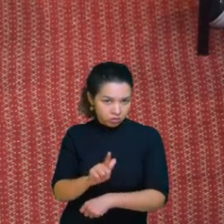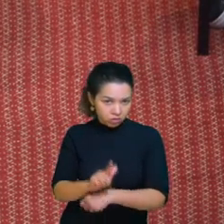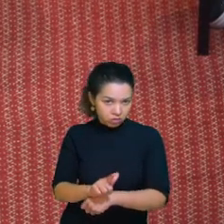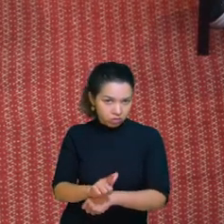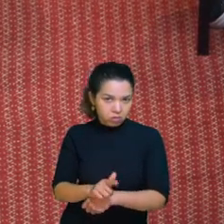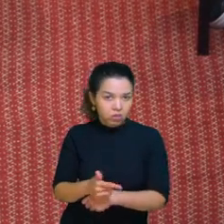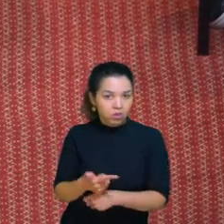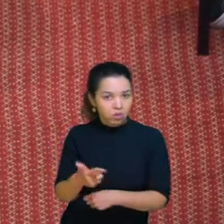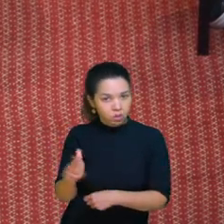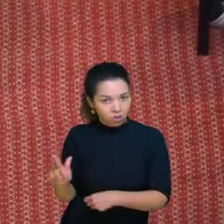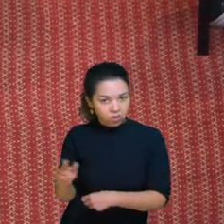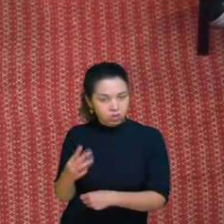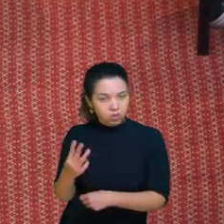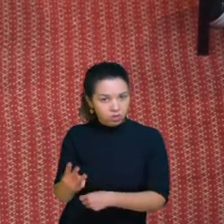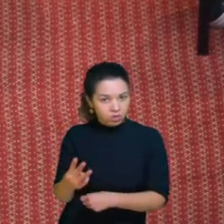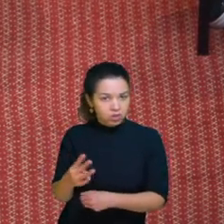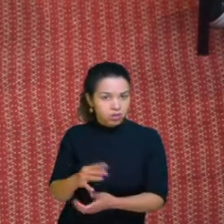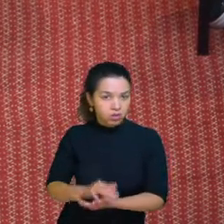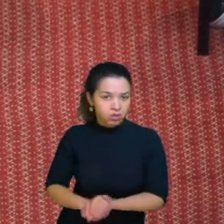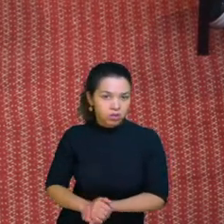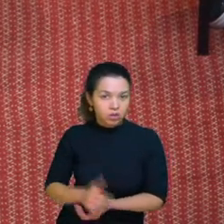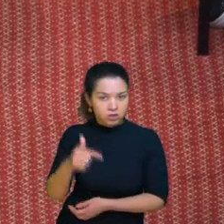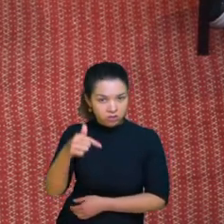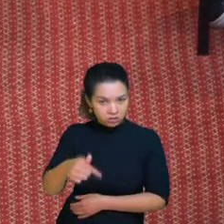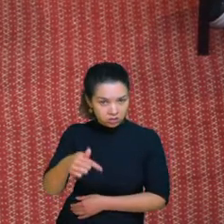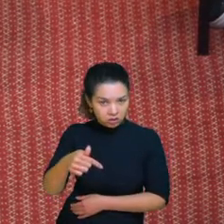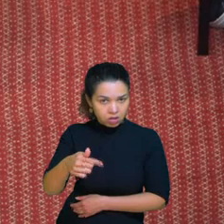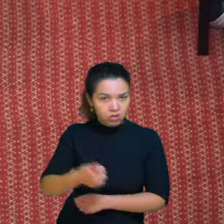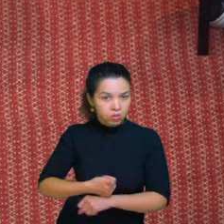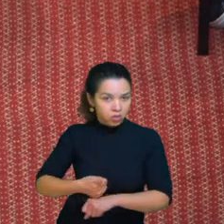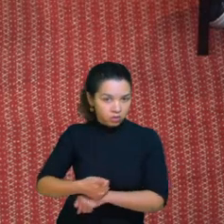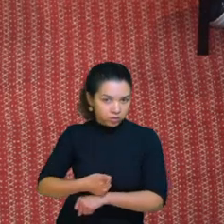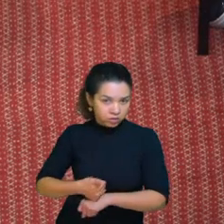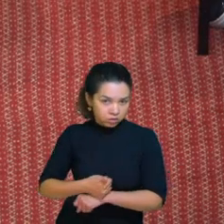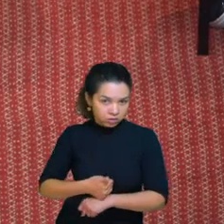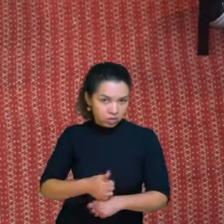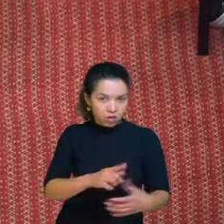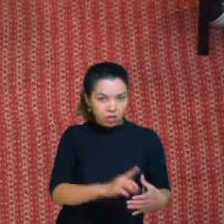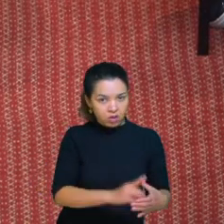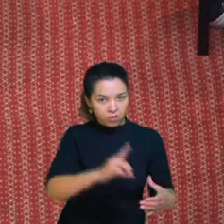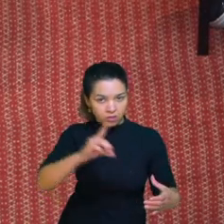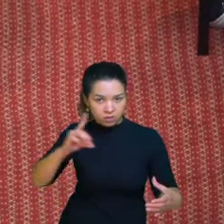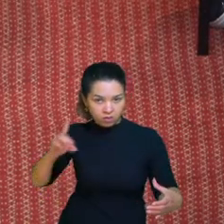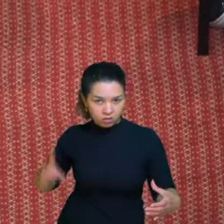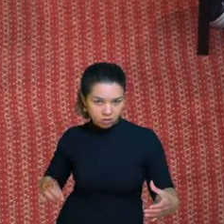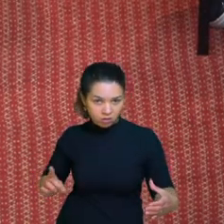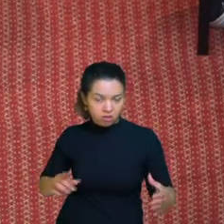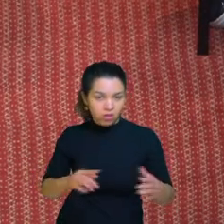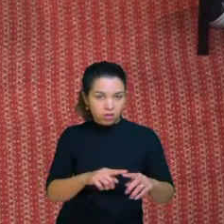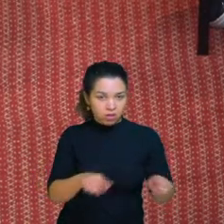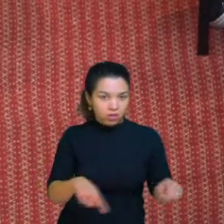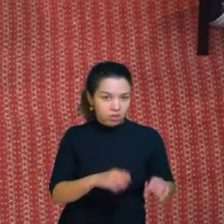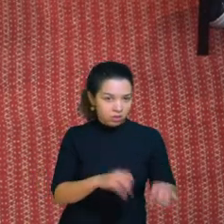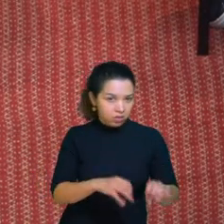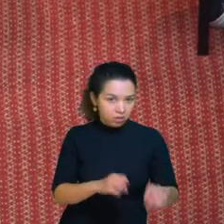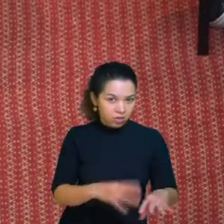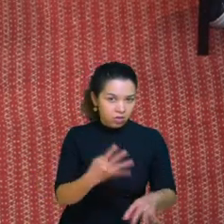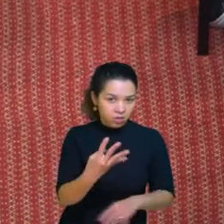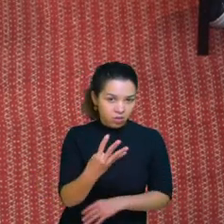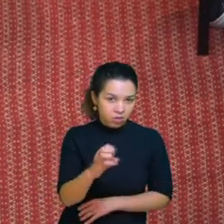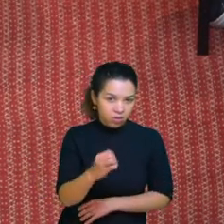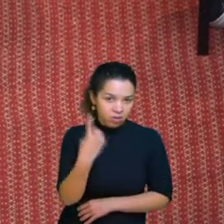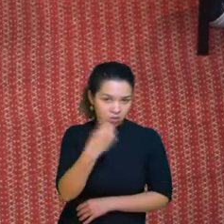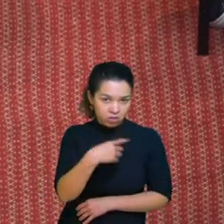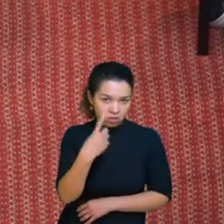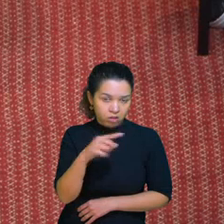outros três Então são sete profissionais afastados da sala de aula 40 horas quem está